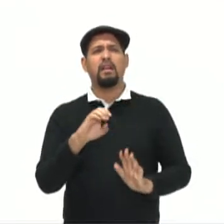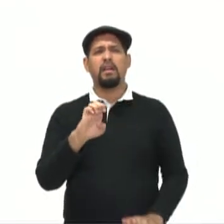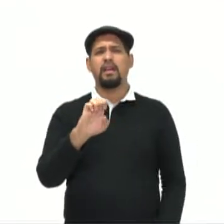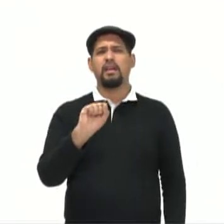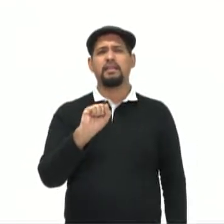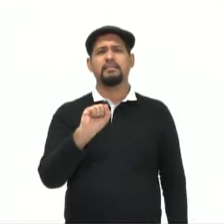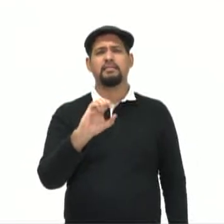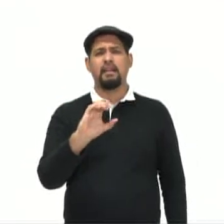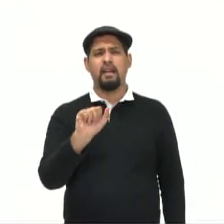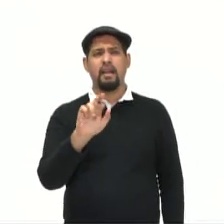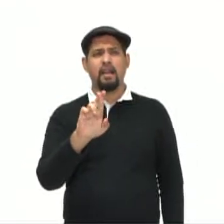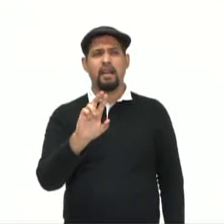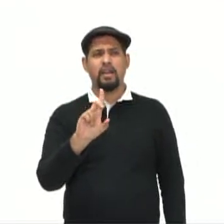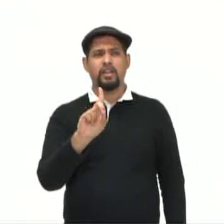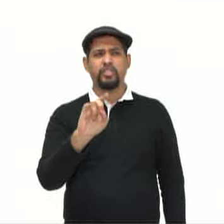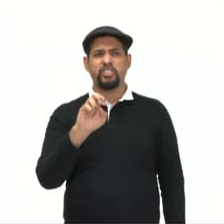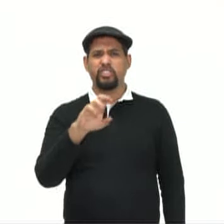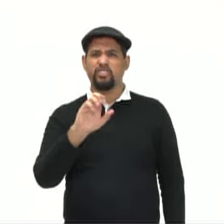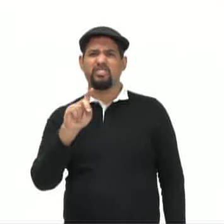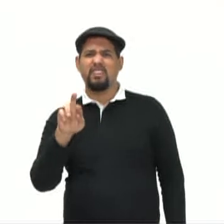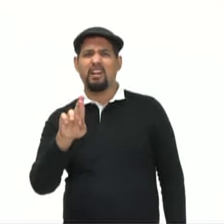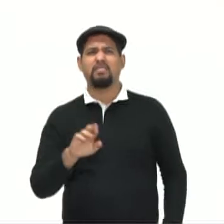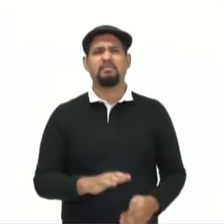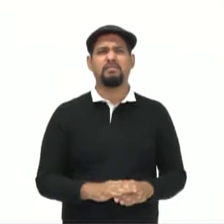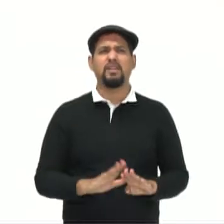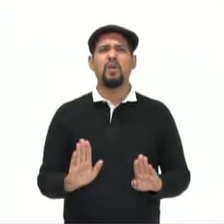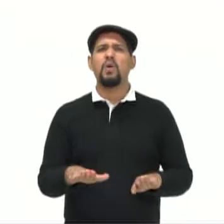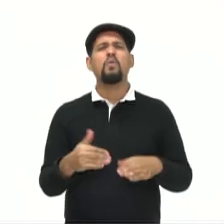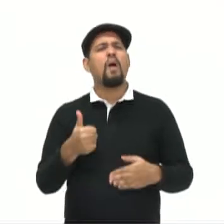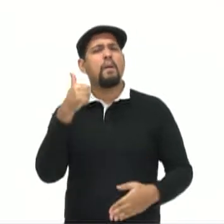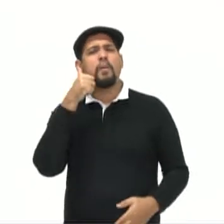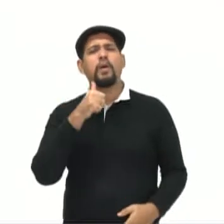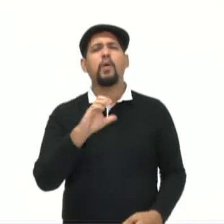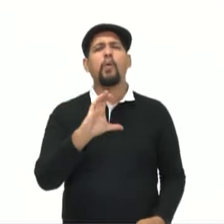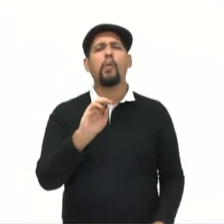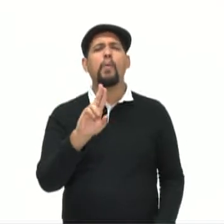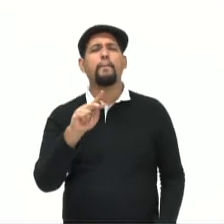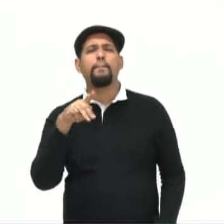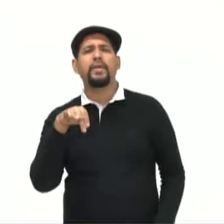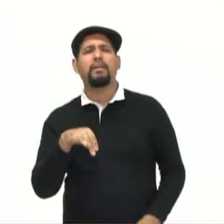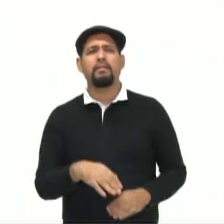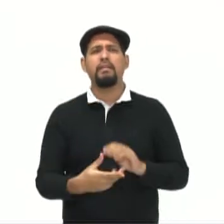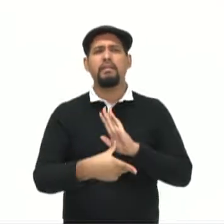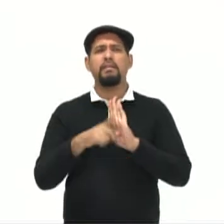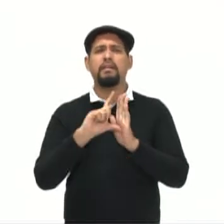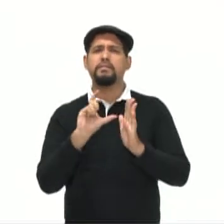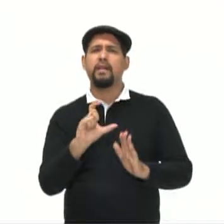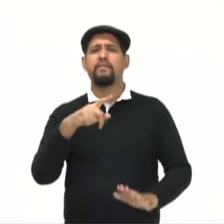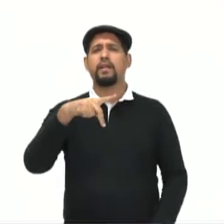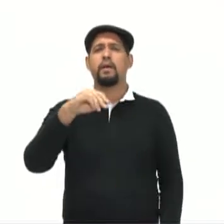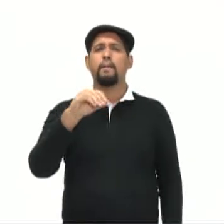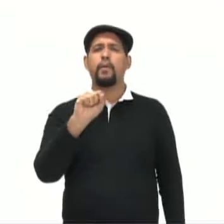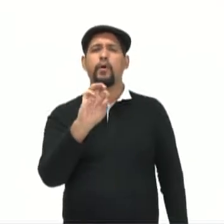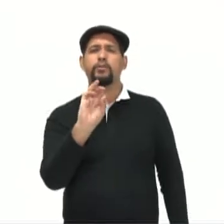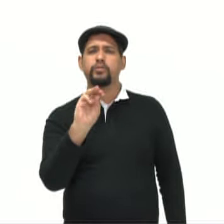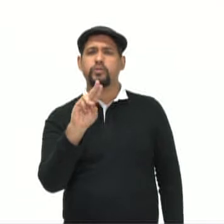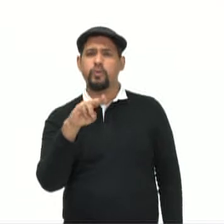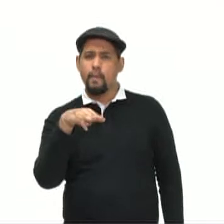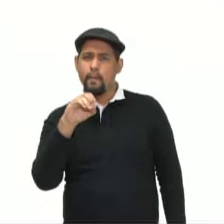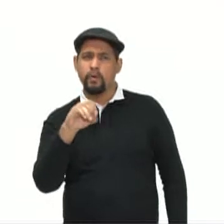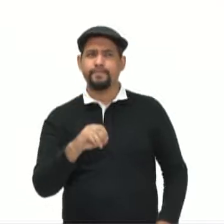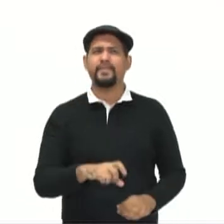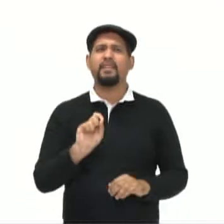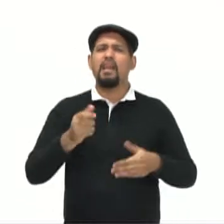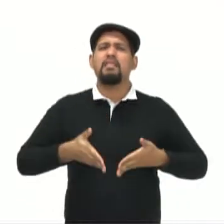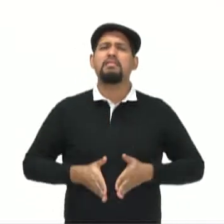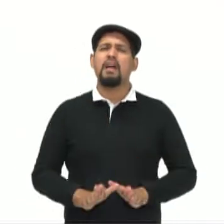Qual será o feminino de cupim? E o antônimo, contrário, oposto, apóstomo? E quem nasce